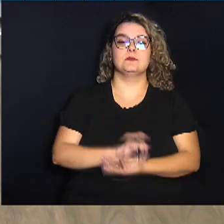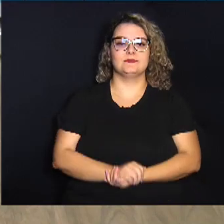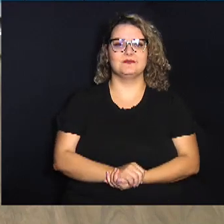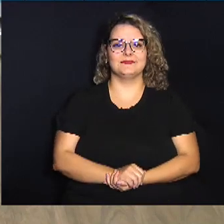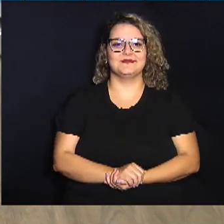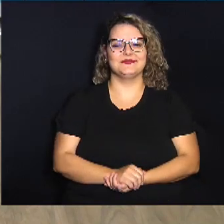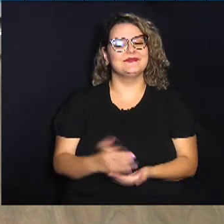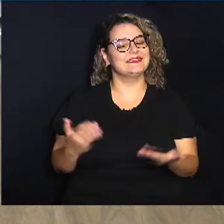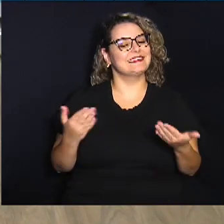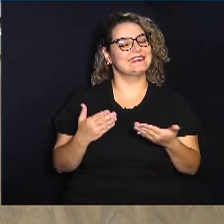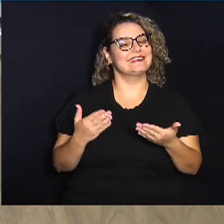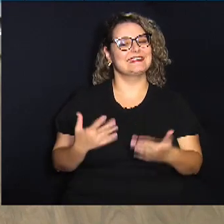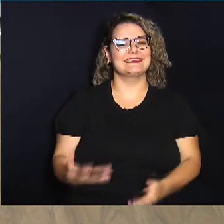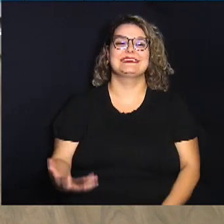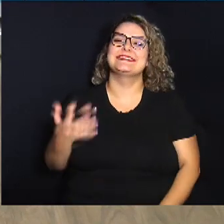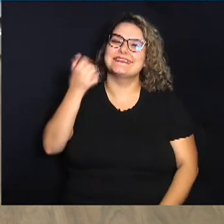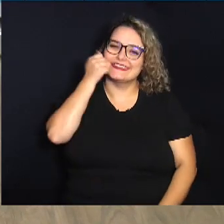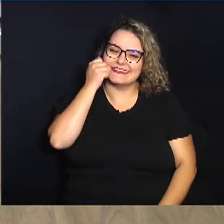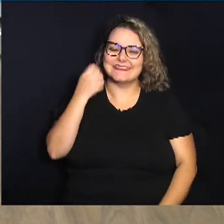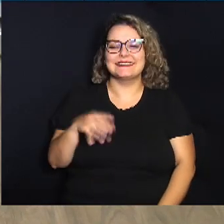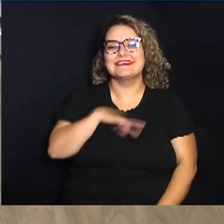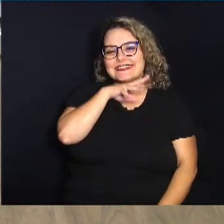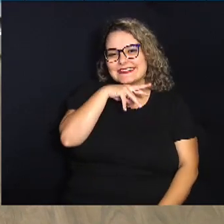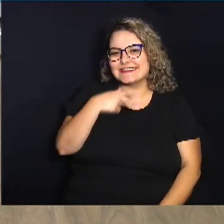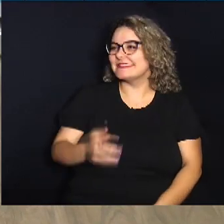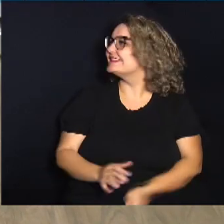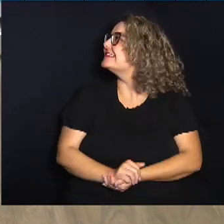A partir de agora, adote um bichinho.